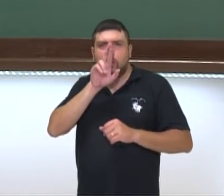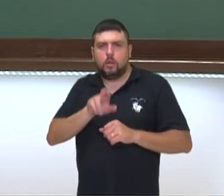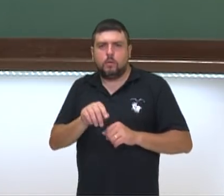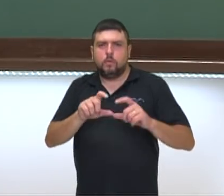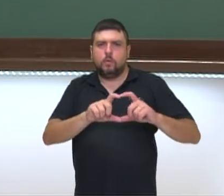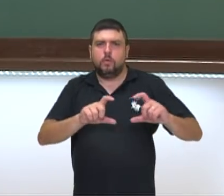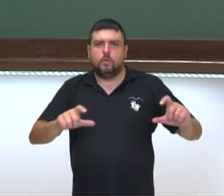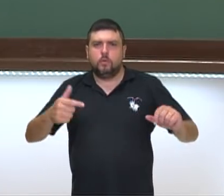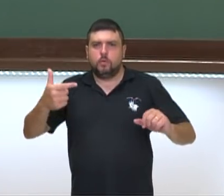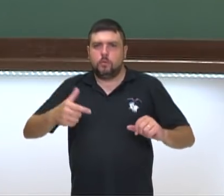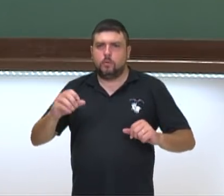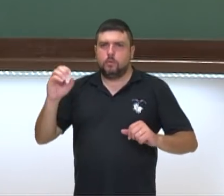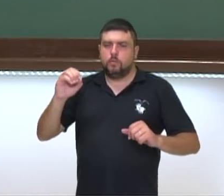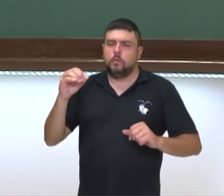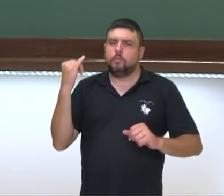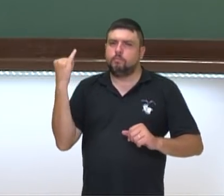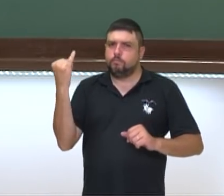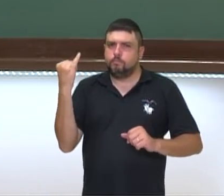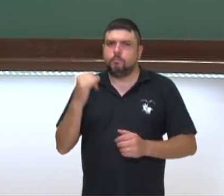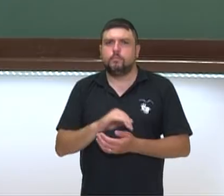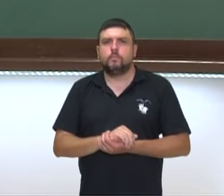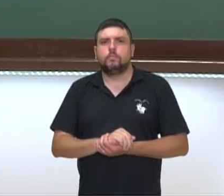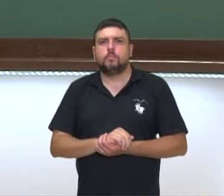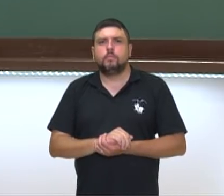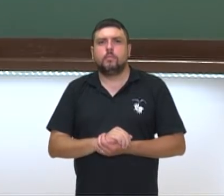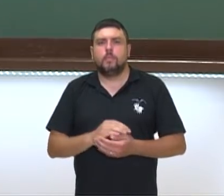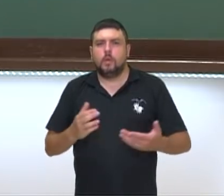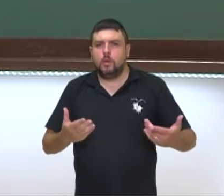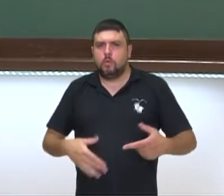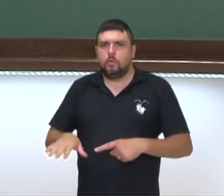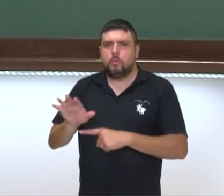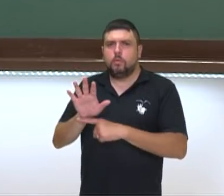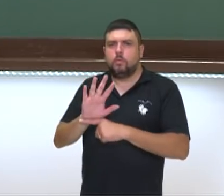de segundo grau, que são muito importantes. Neste vídeo, a gente